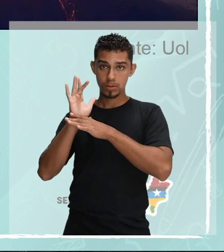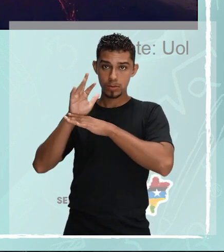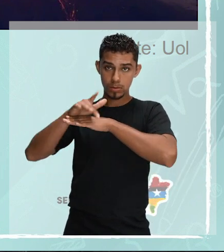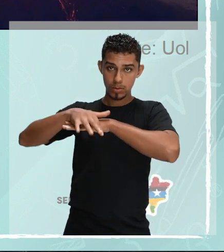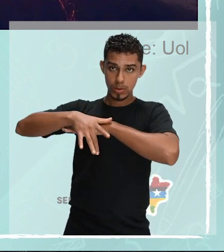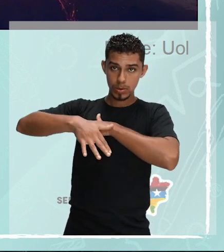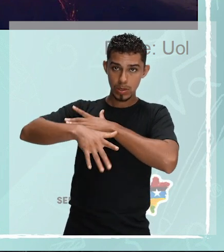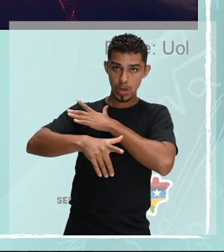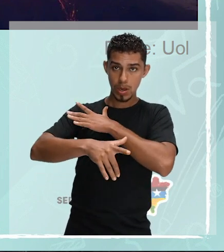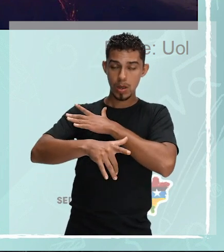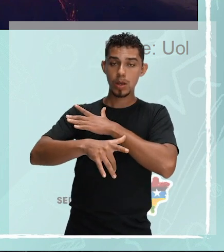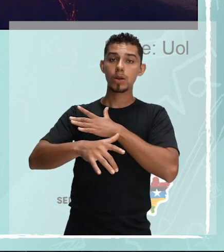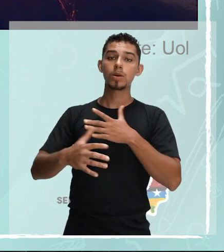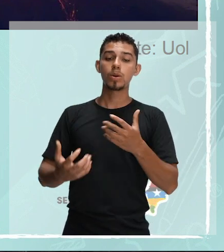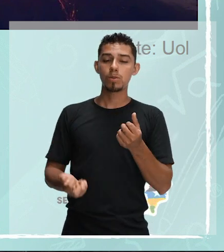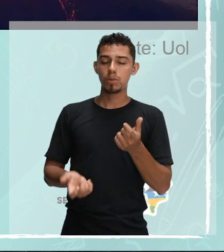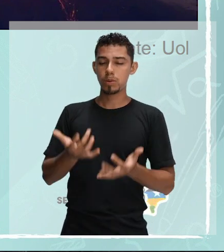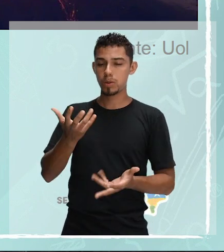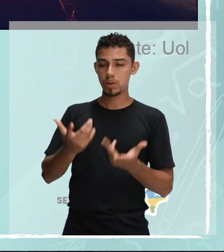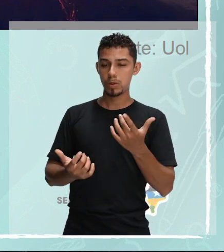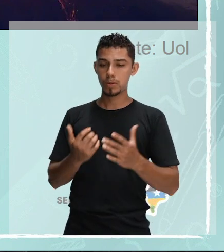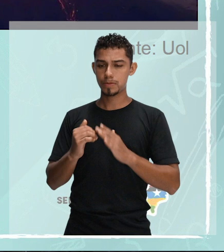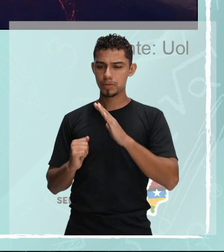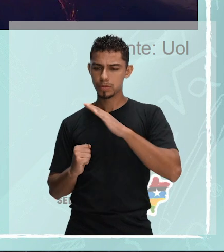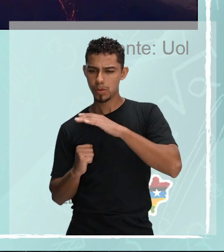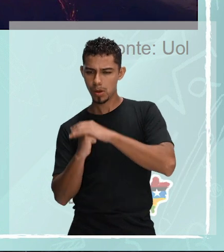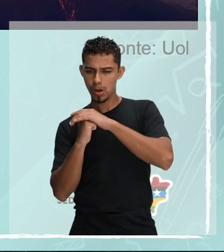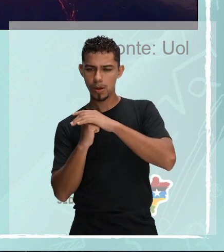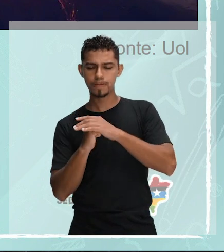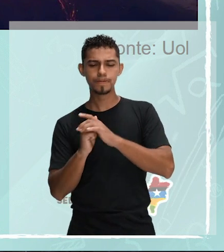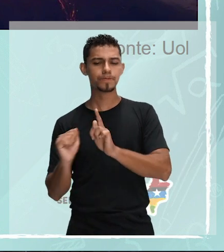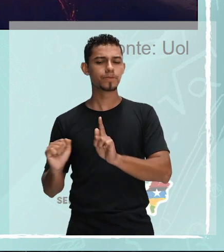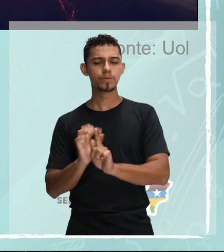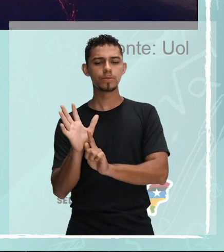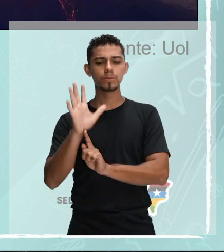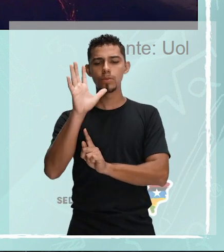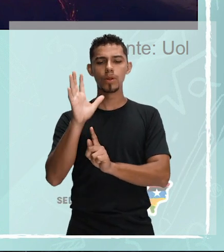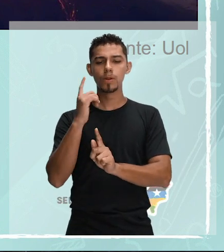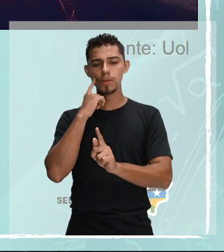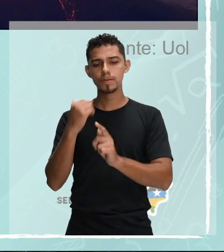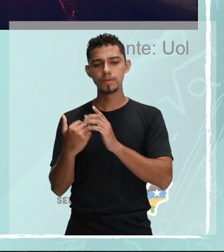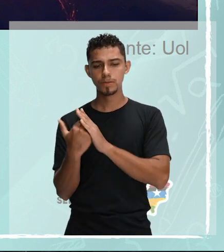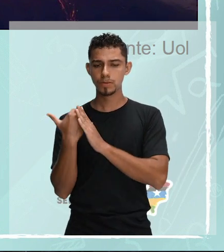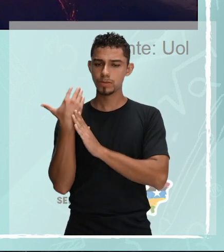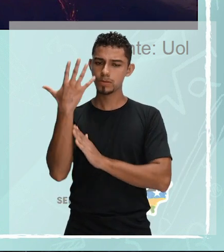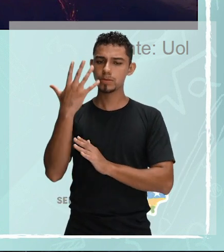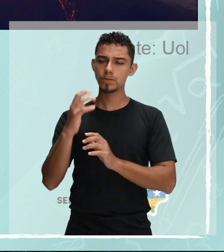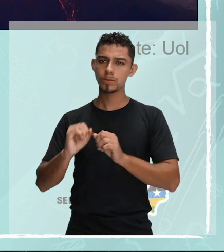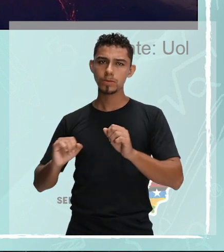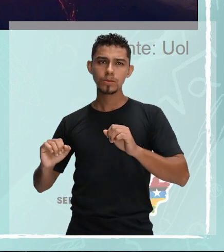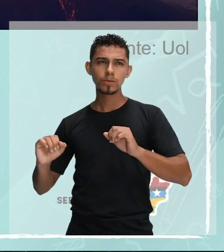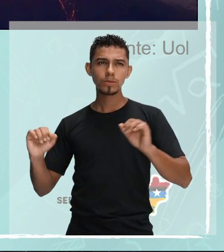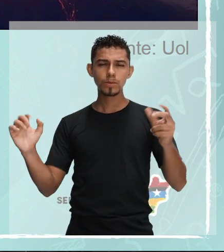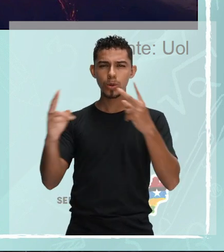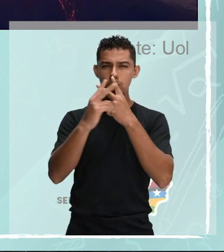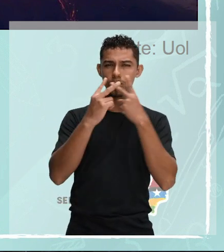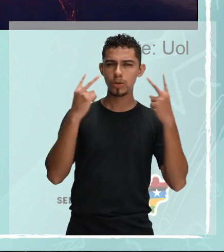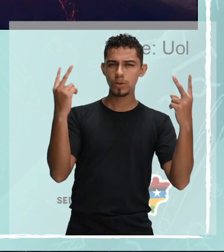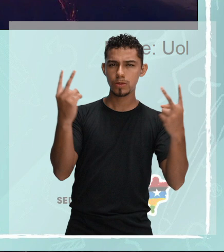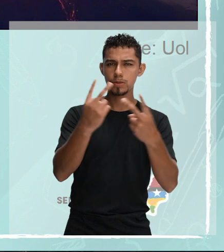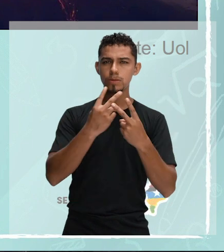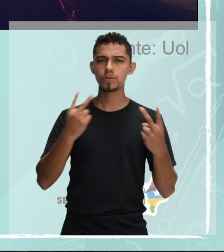gases associados ascendem, sobem, através da crosta e são lançados na superfície terrestre e